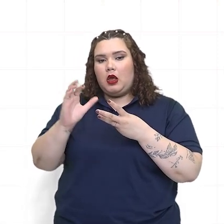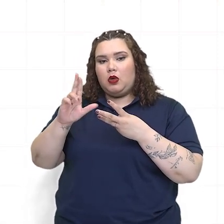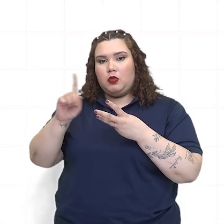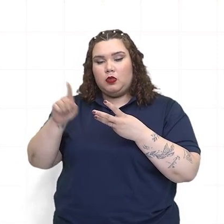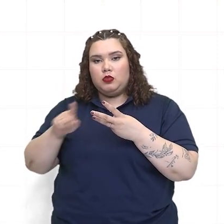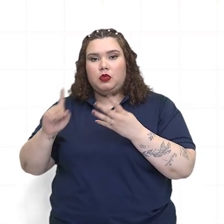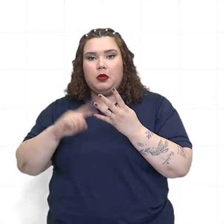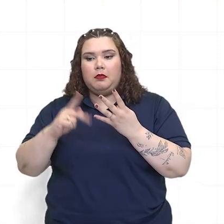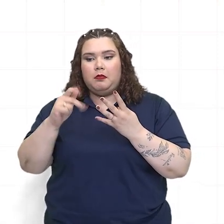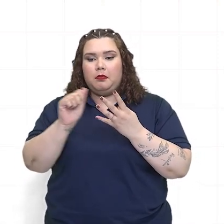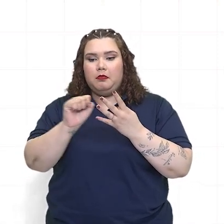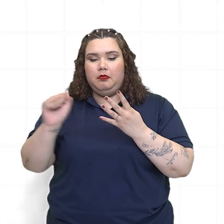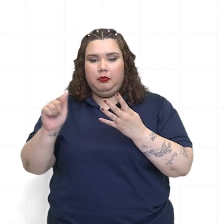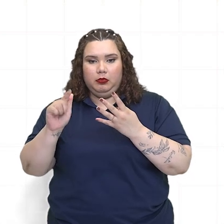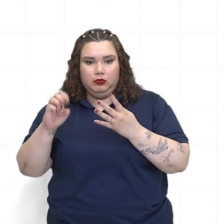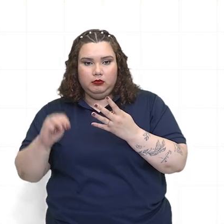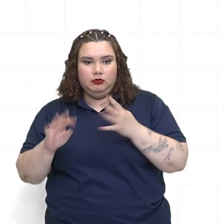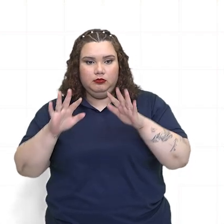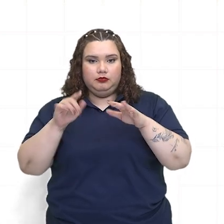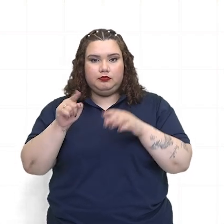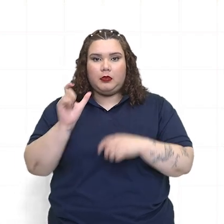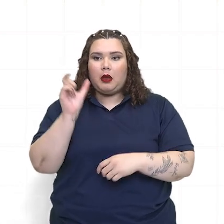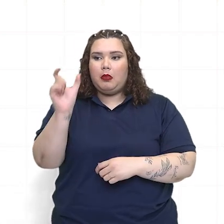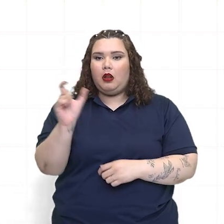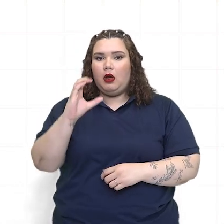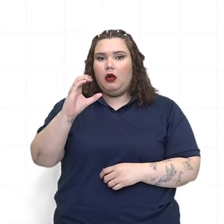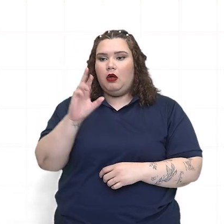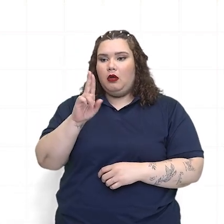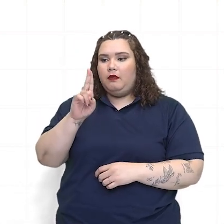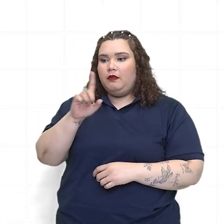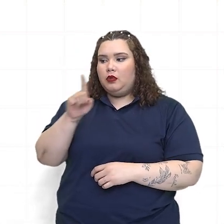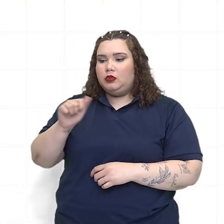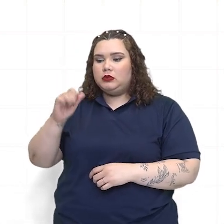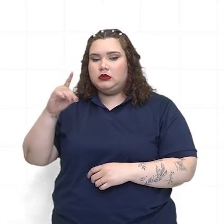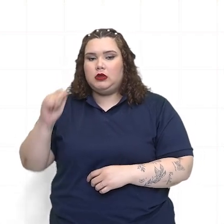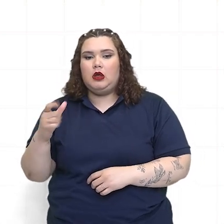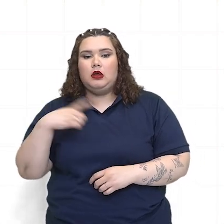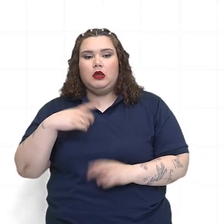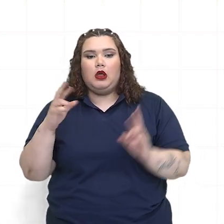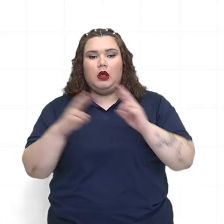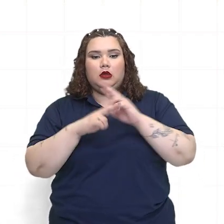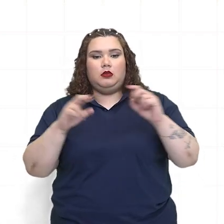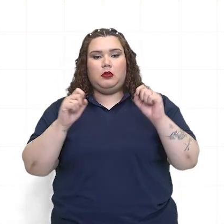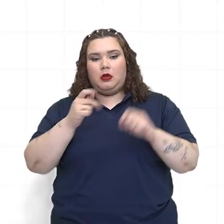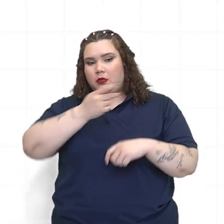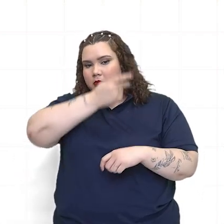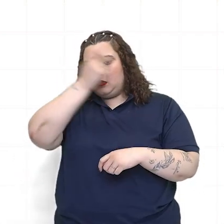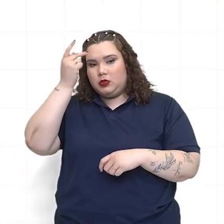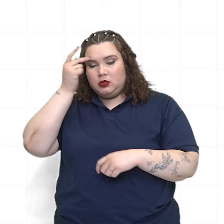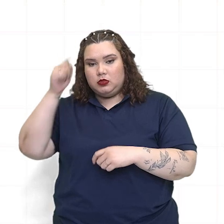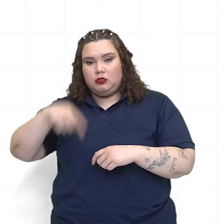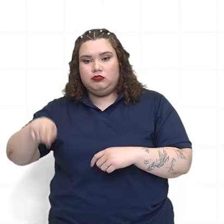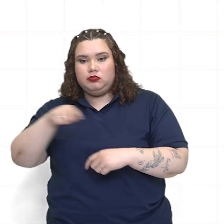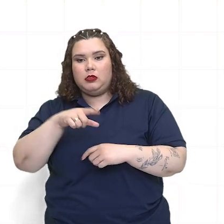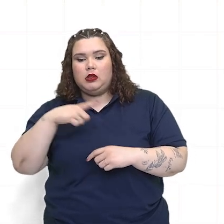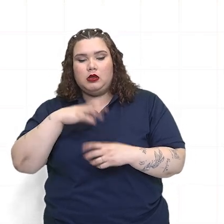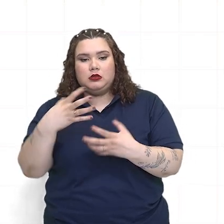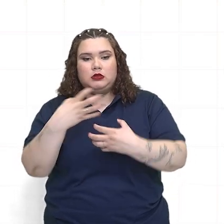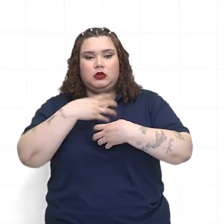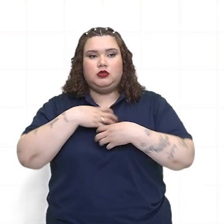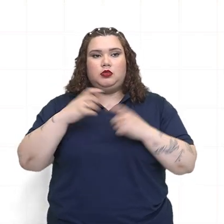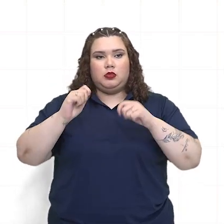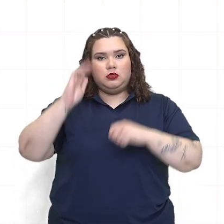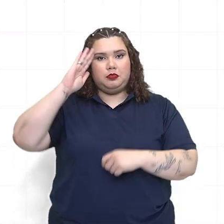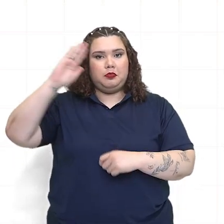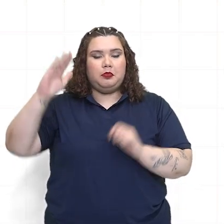A expressão cruzada, quando surgiu, deriva do fato de seus participantes